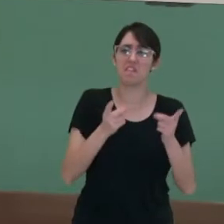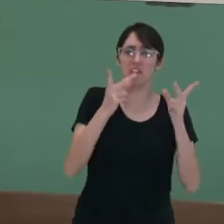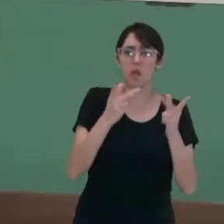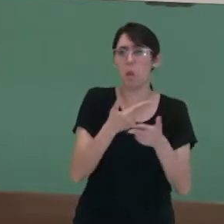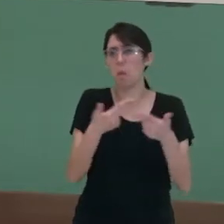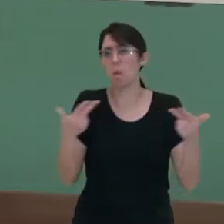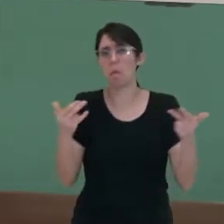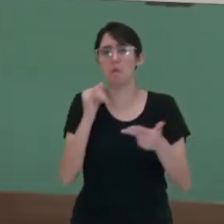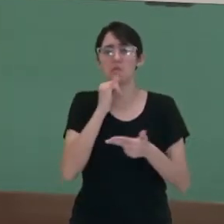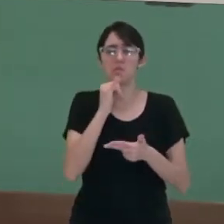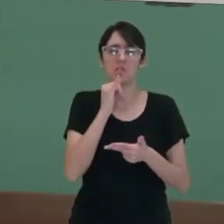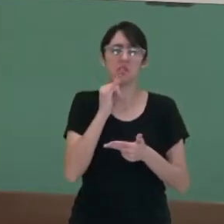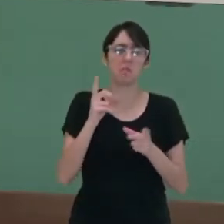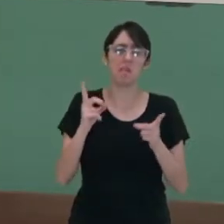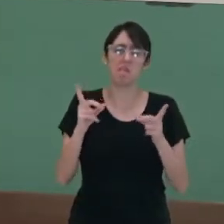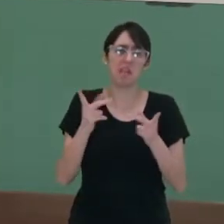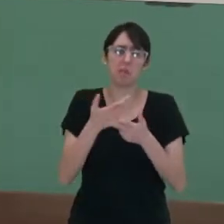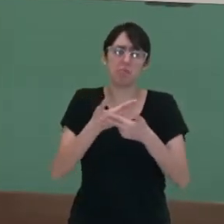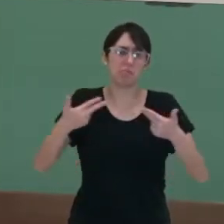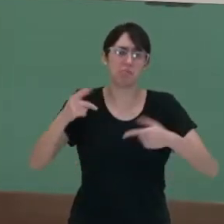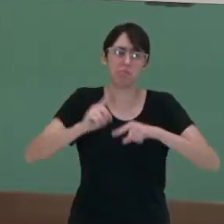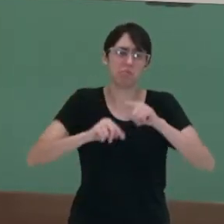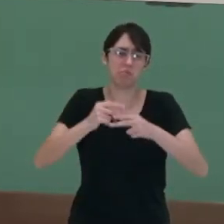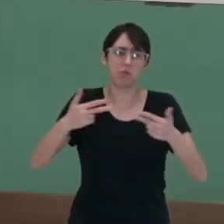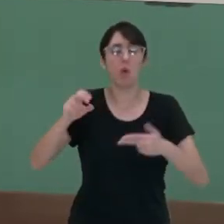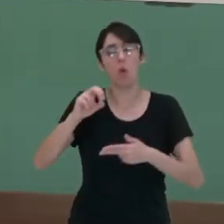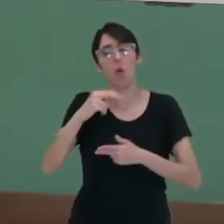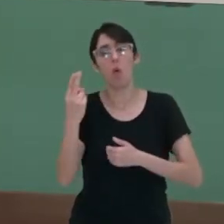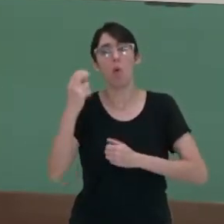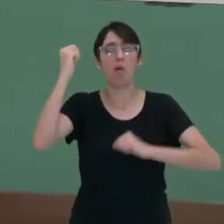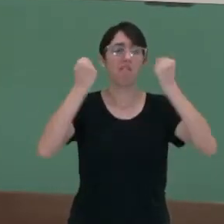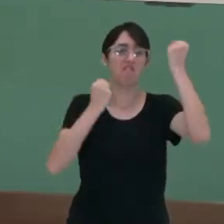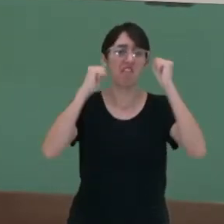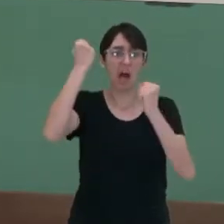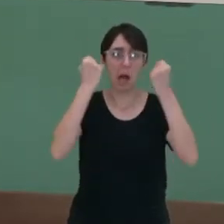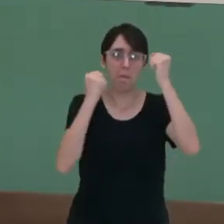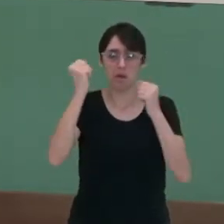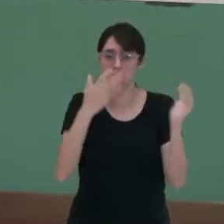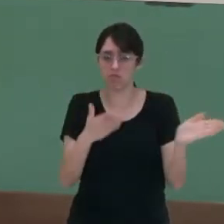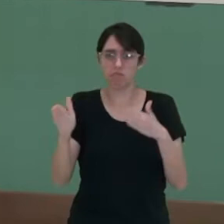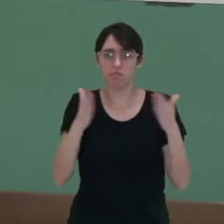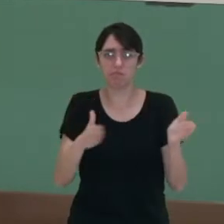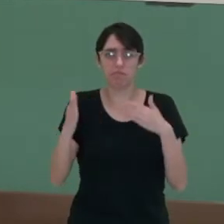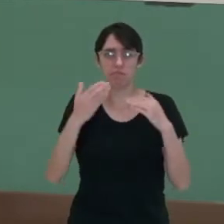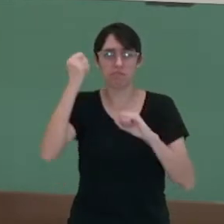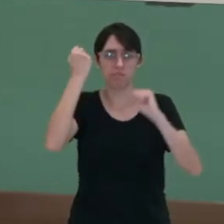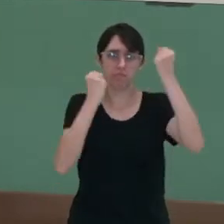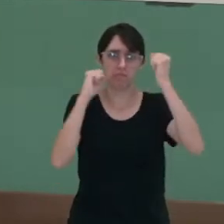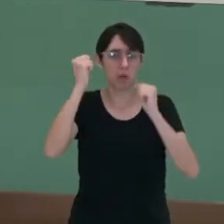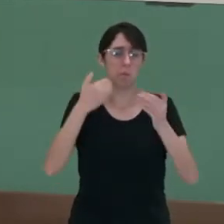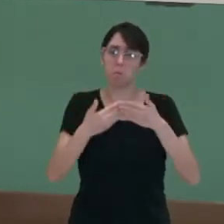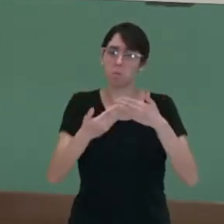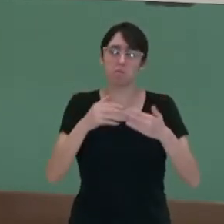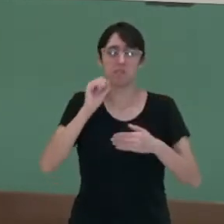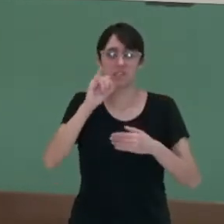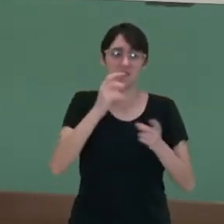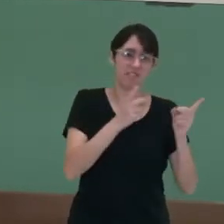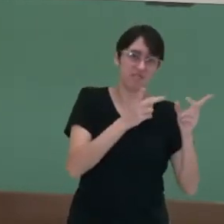do varejo e você está vendendo, ou de uma indústria que você está fabricando. Você fabricando ou vendendo, esse